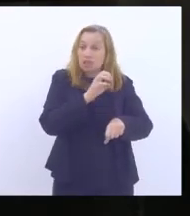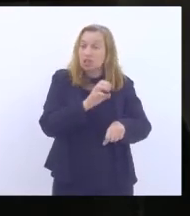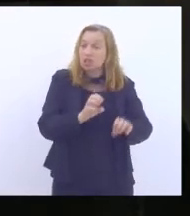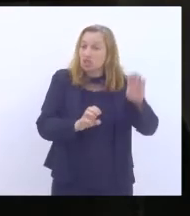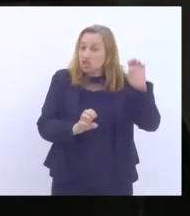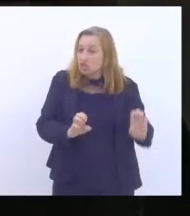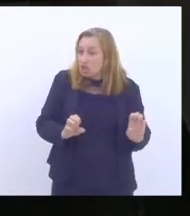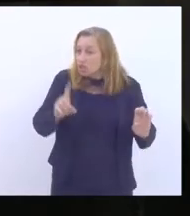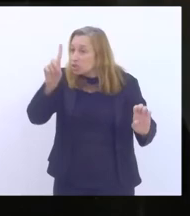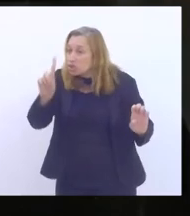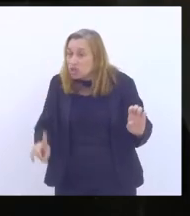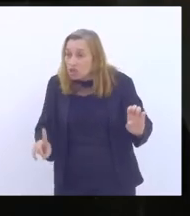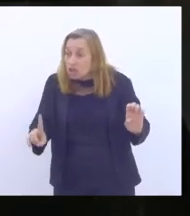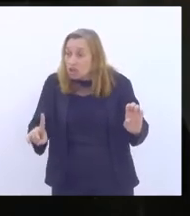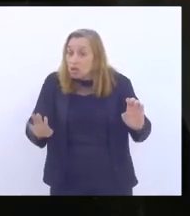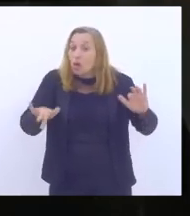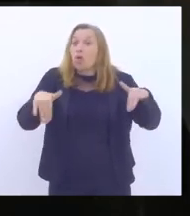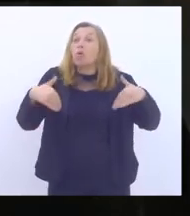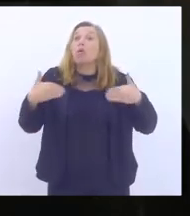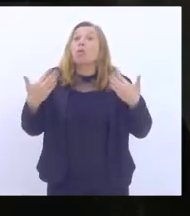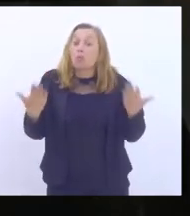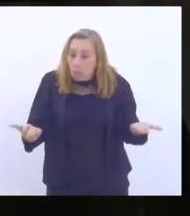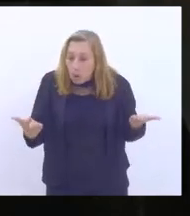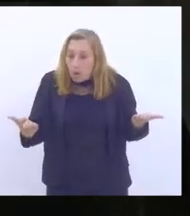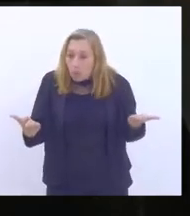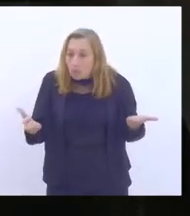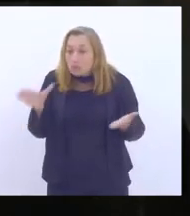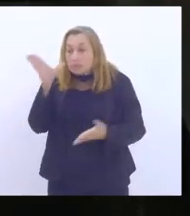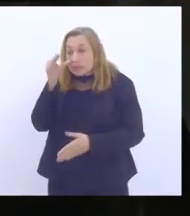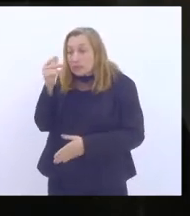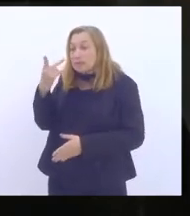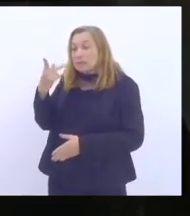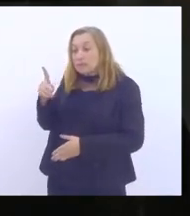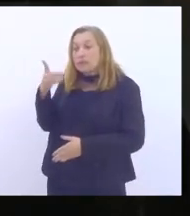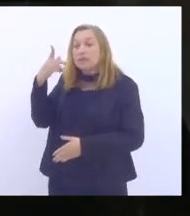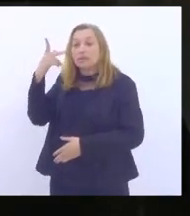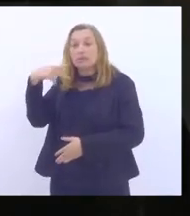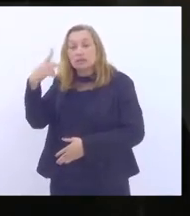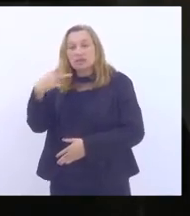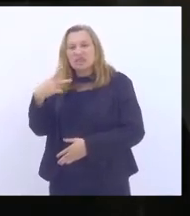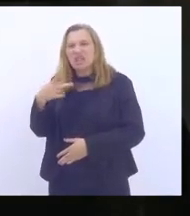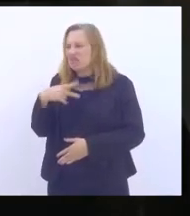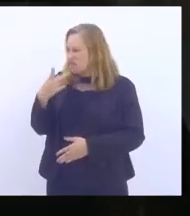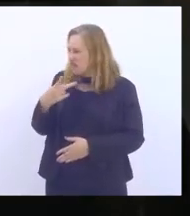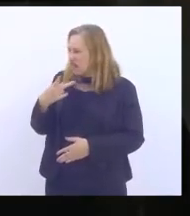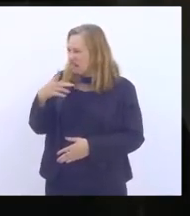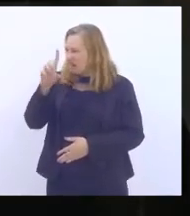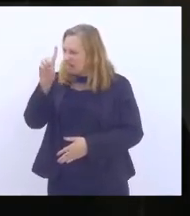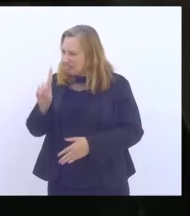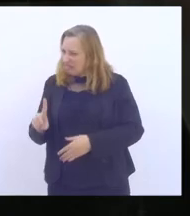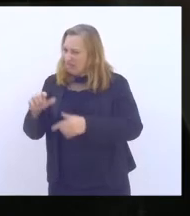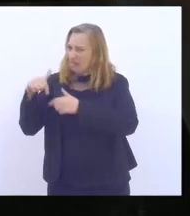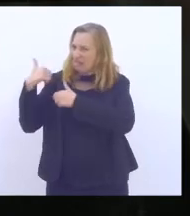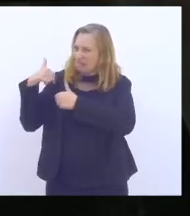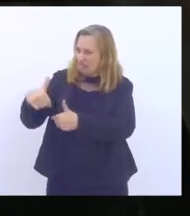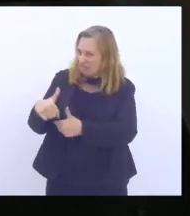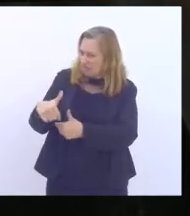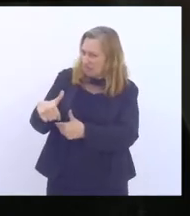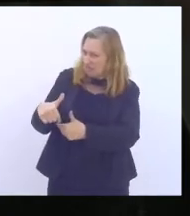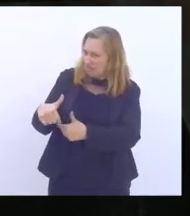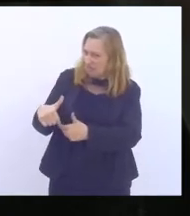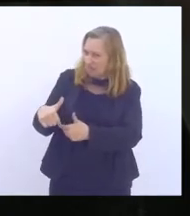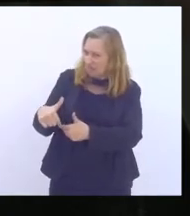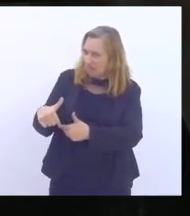com a intenção de se parlamentar que se diz de direita conservador